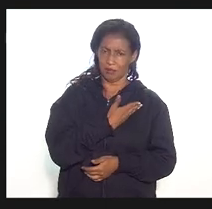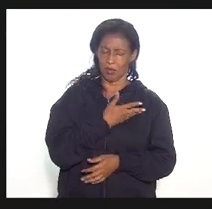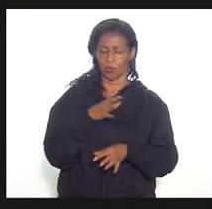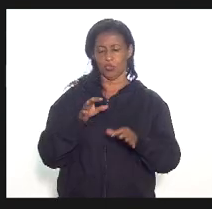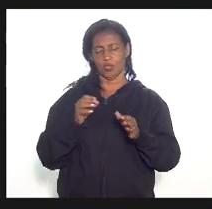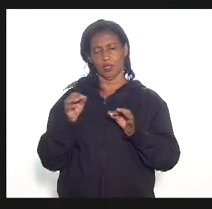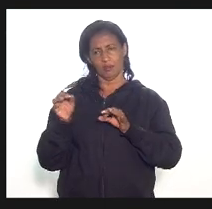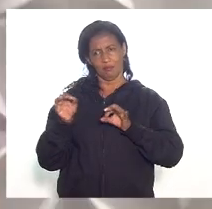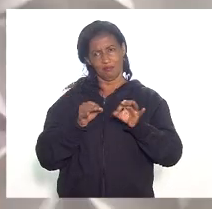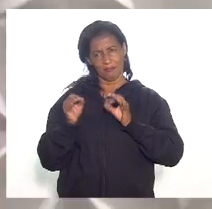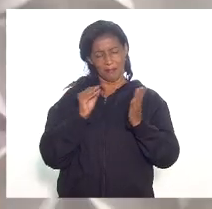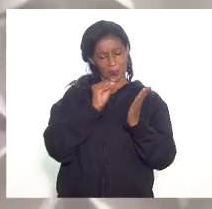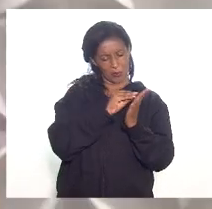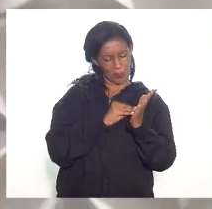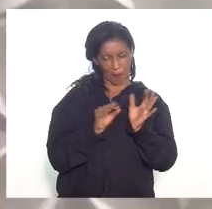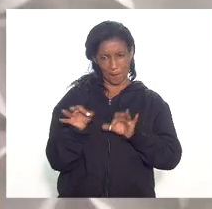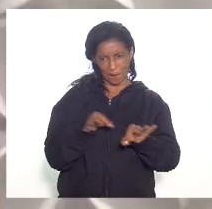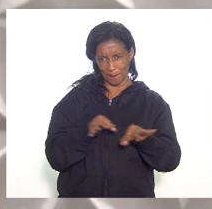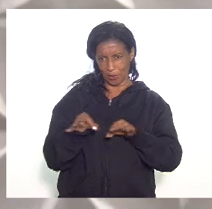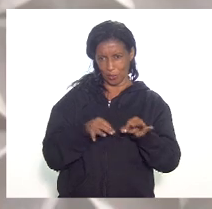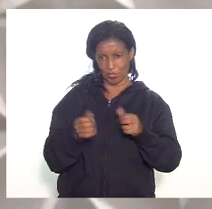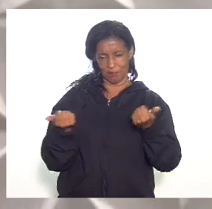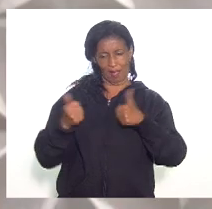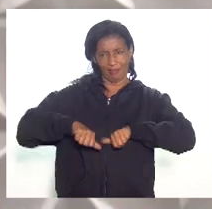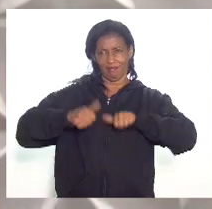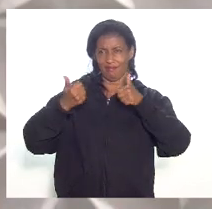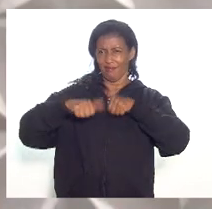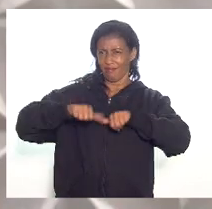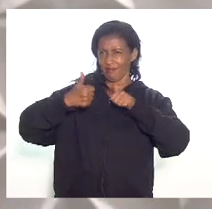projeto a minha análise não é uma análise